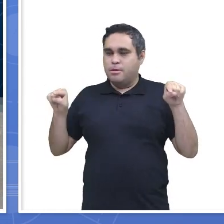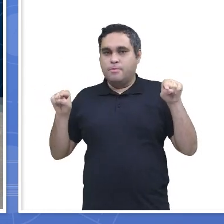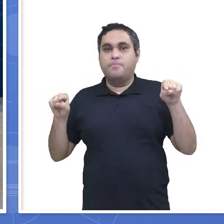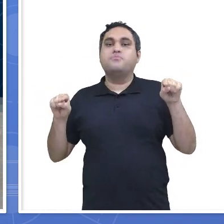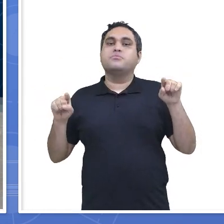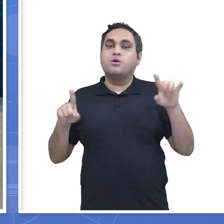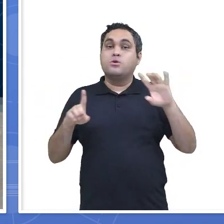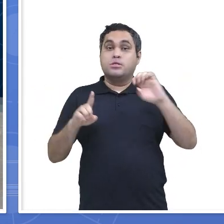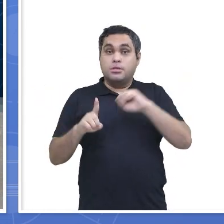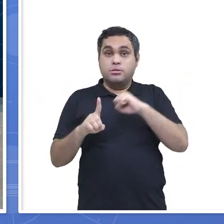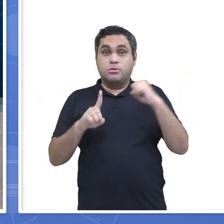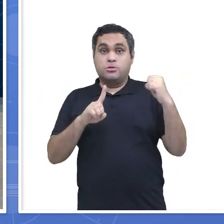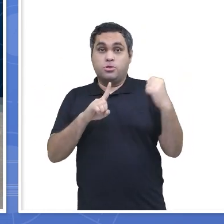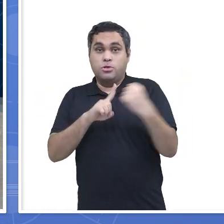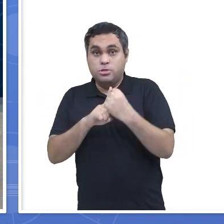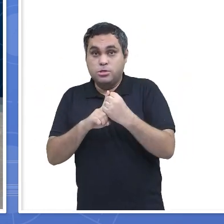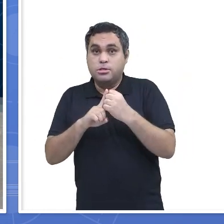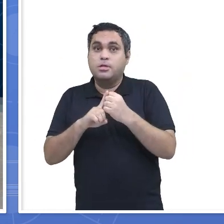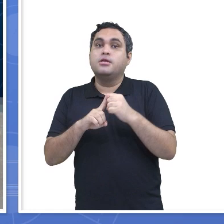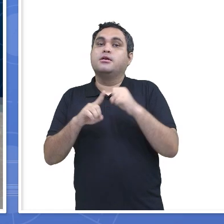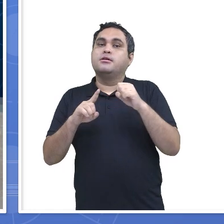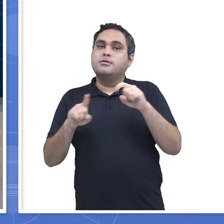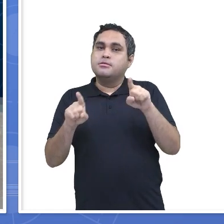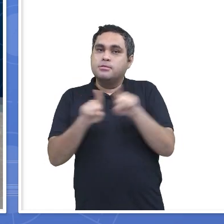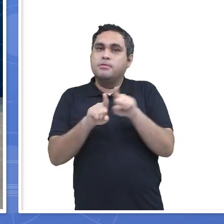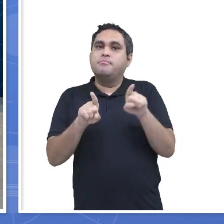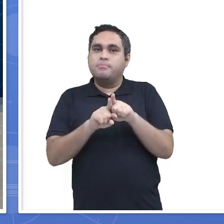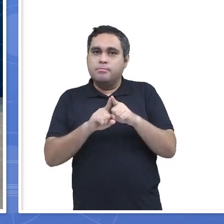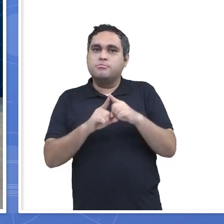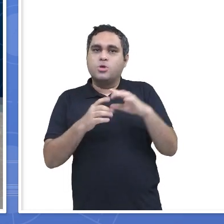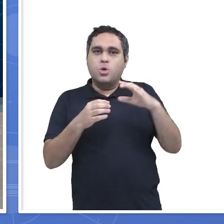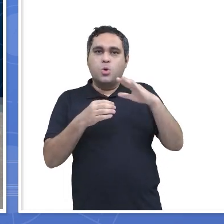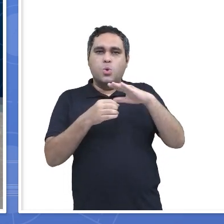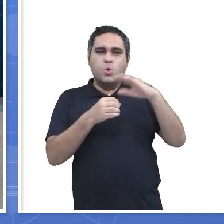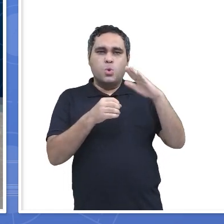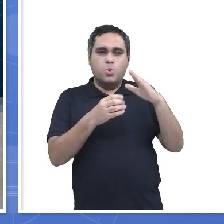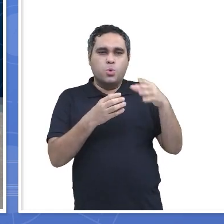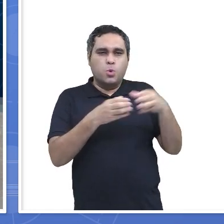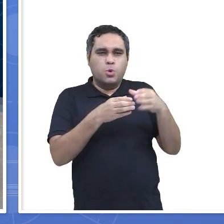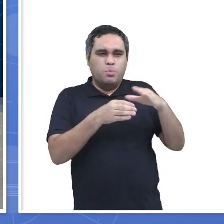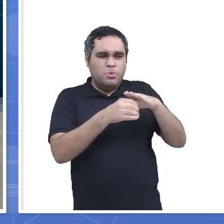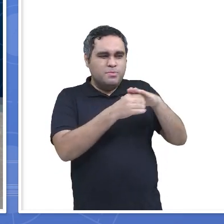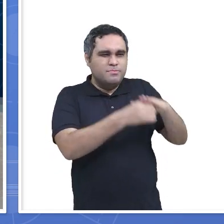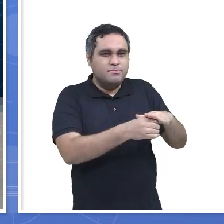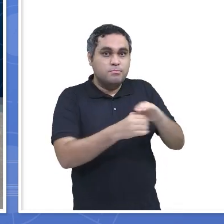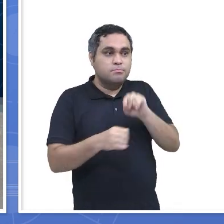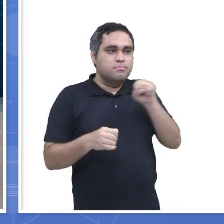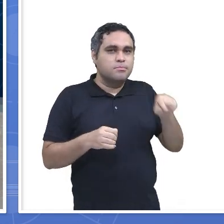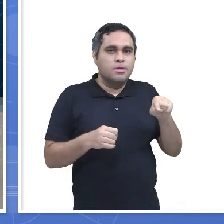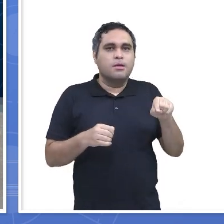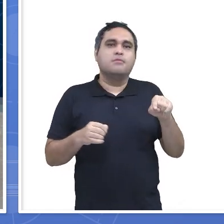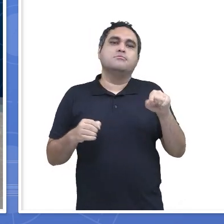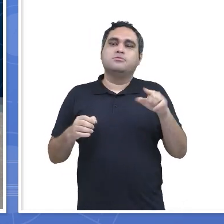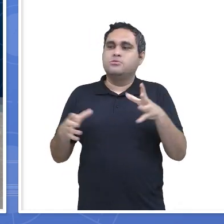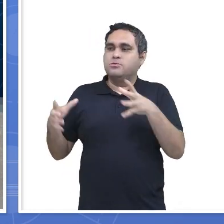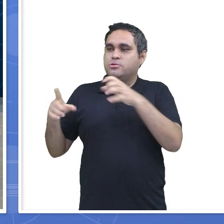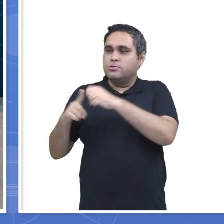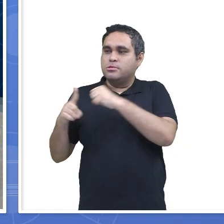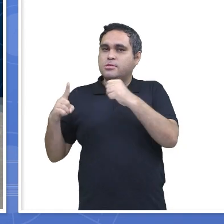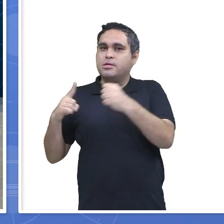que as minorias, elas sofrem, né, de vários problemas estruturais ali